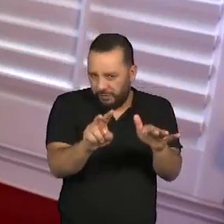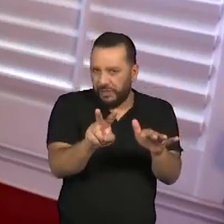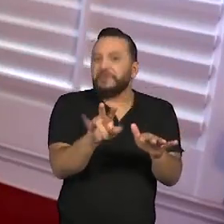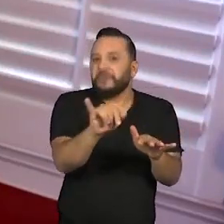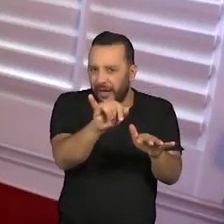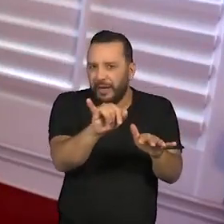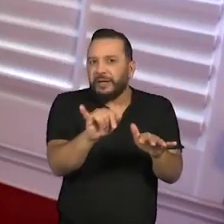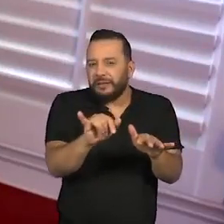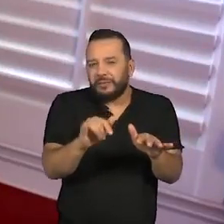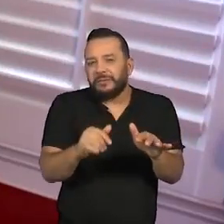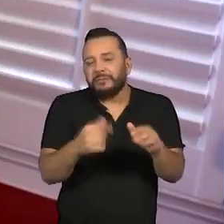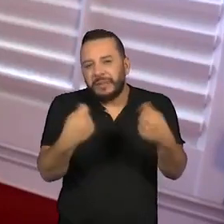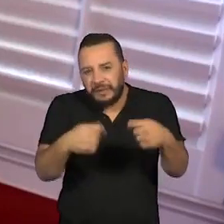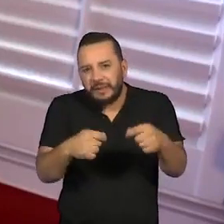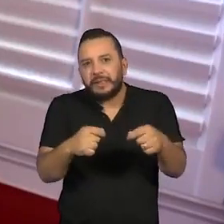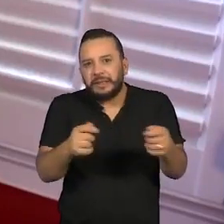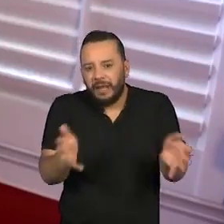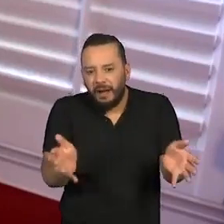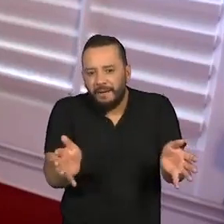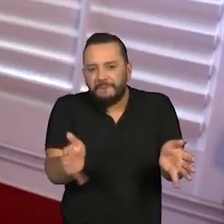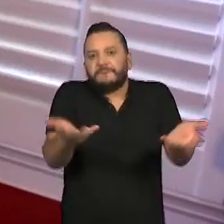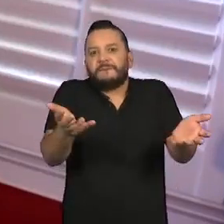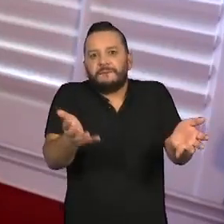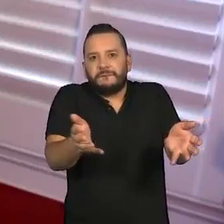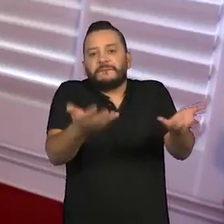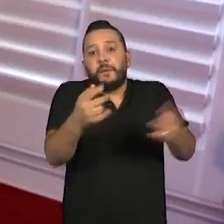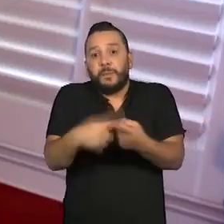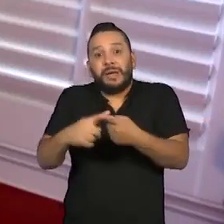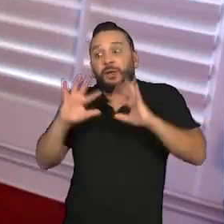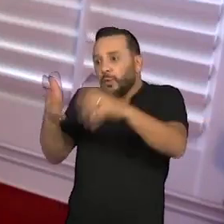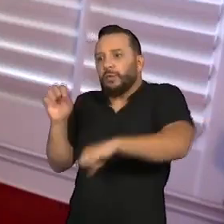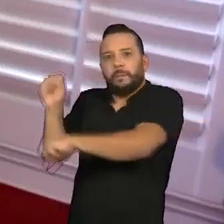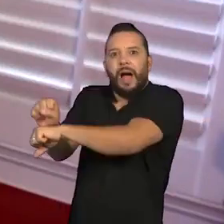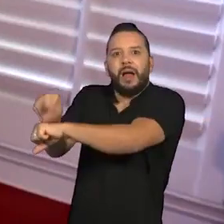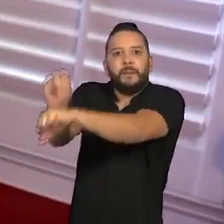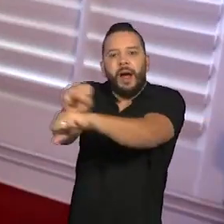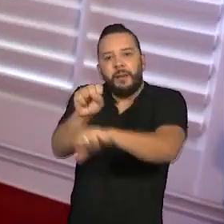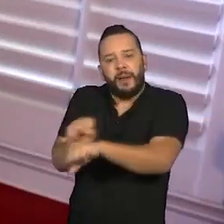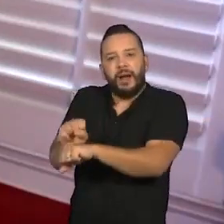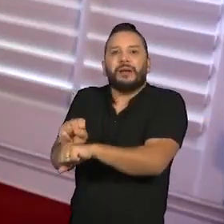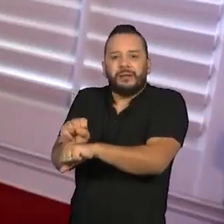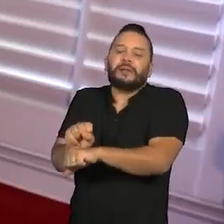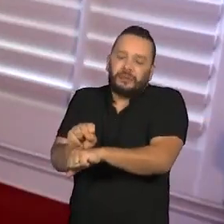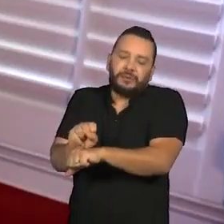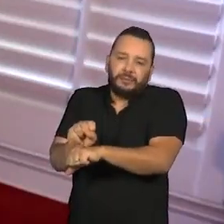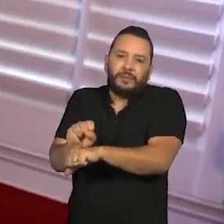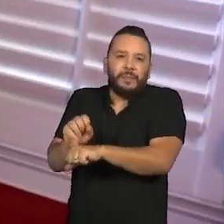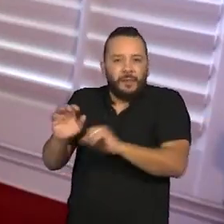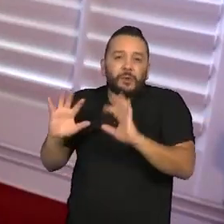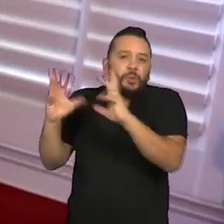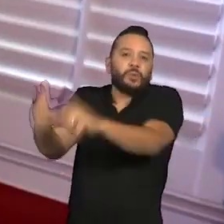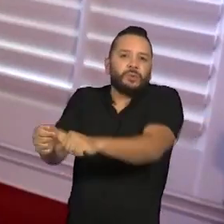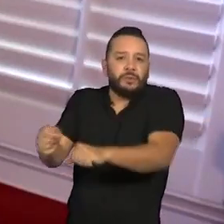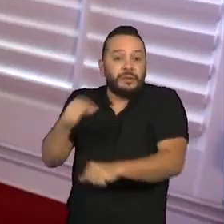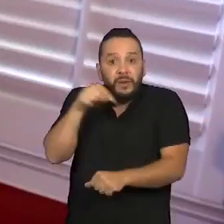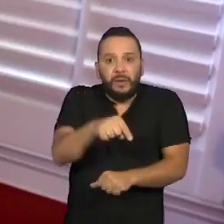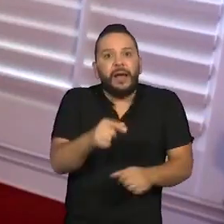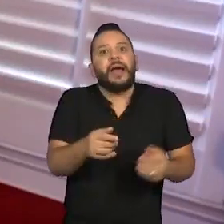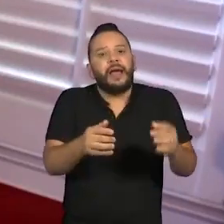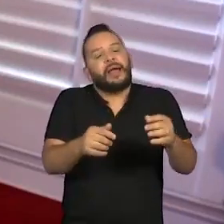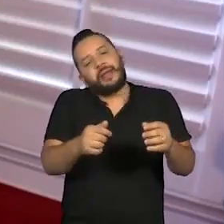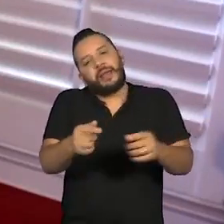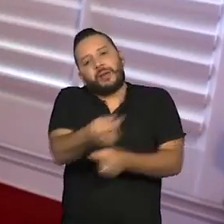à economia em meio a essa parada súbita provocada pelas medidas sanitárias. Isso é muito diferente do que aconteceu